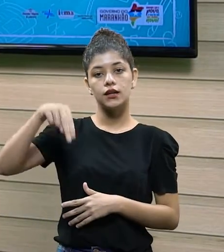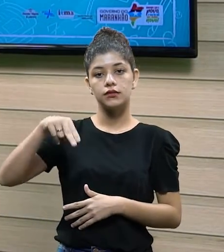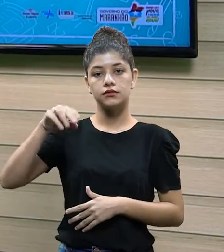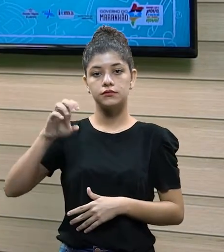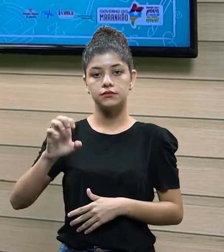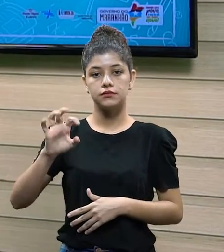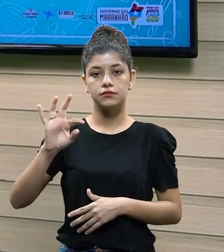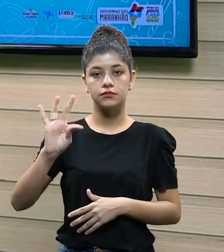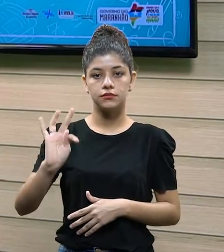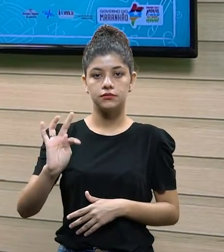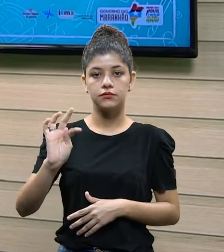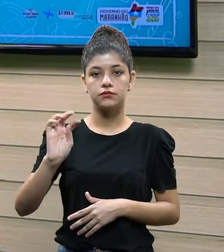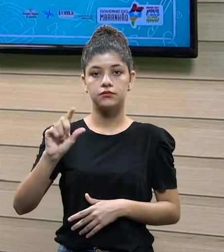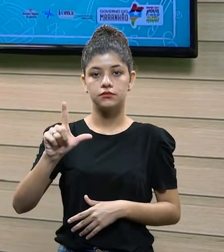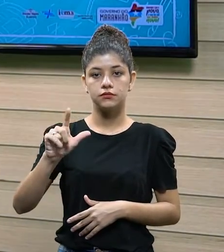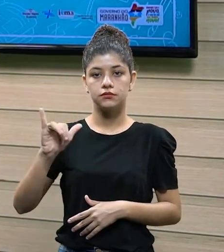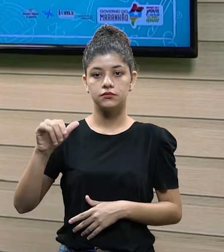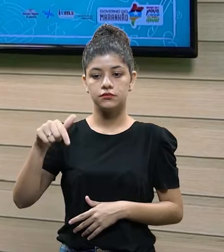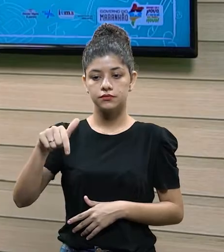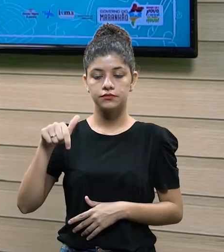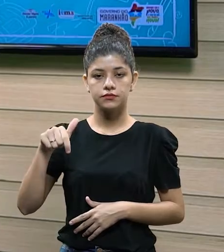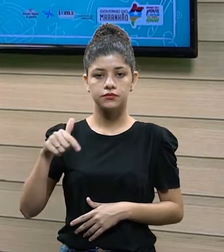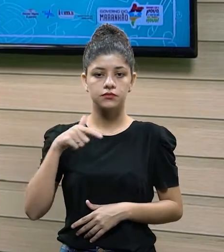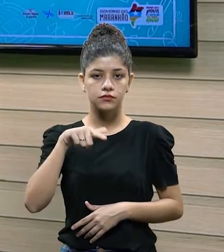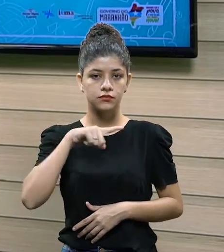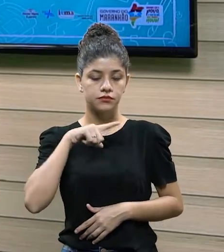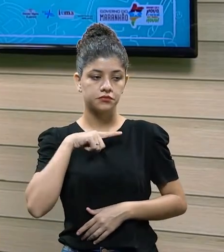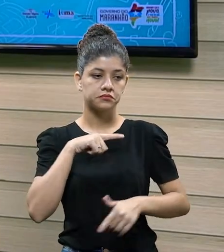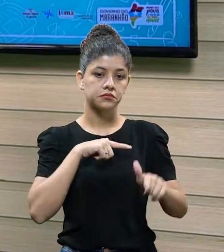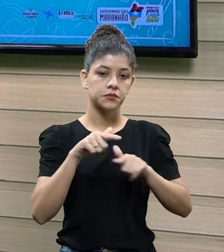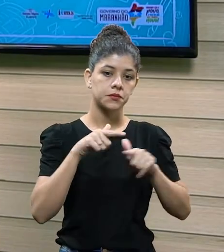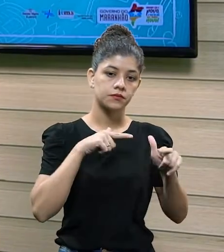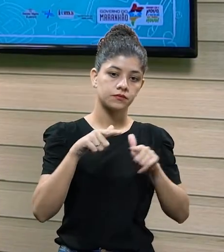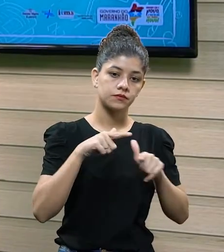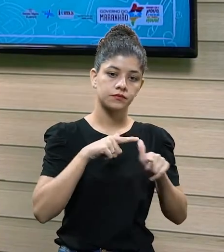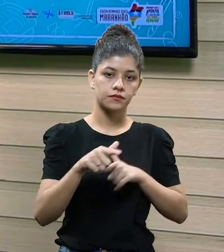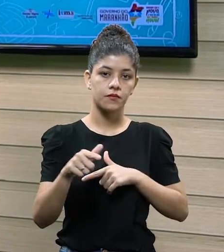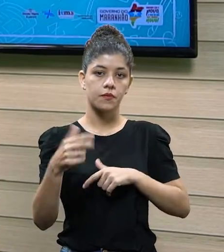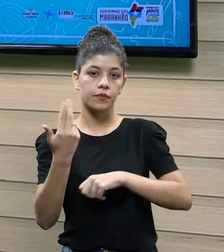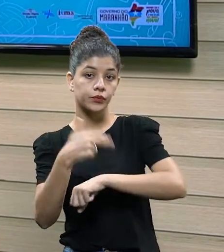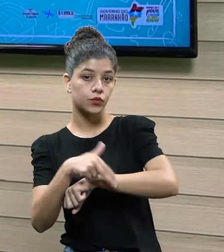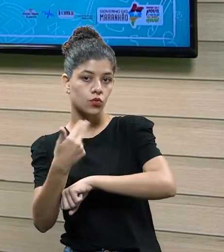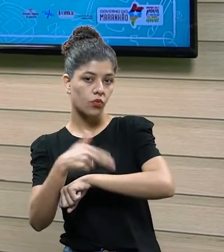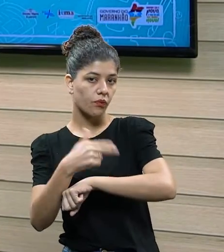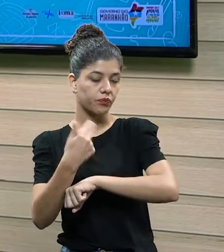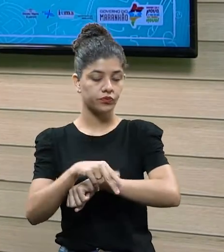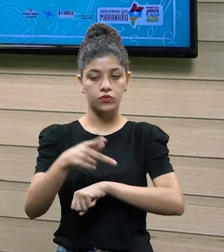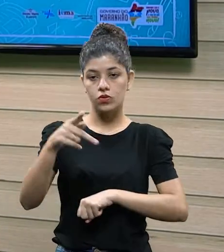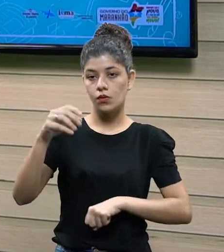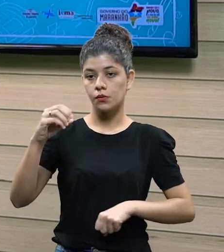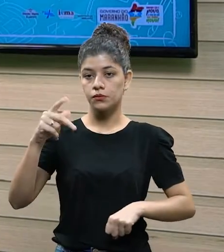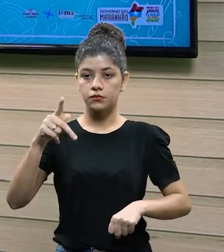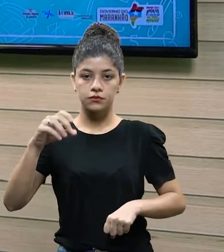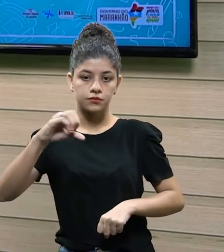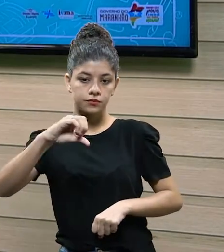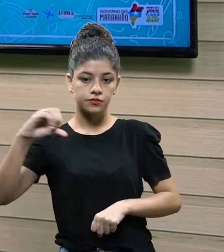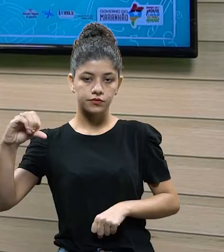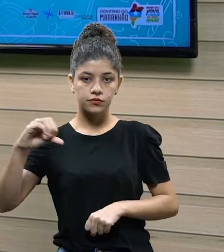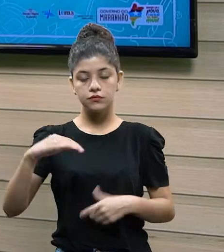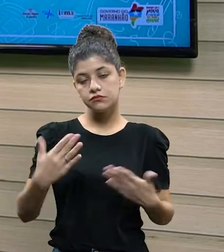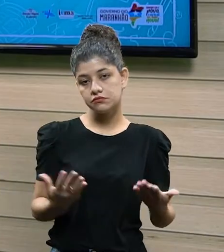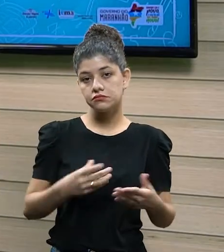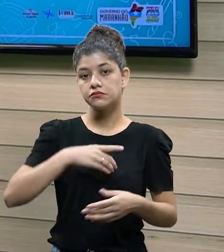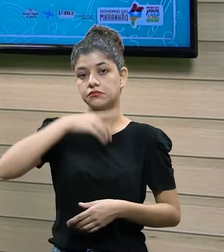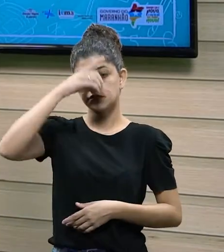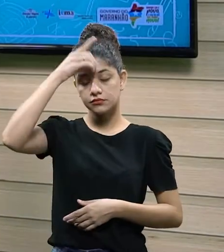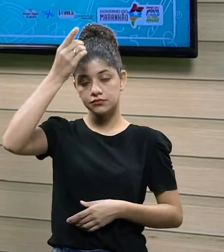você imaginou lá atrás, você ter um serviço para pedir carro, para levar você, o Uber, Pop, 99, Isso é